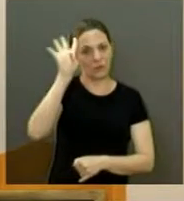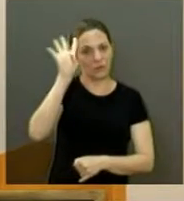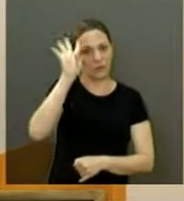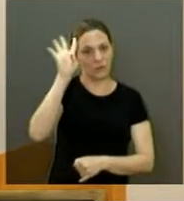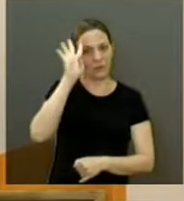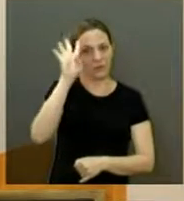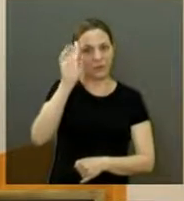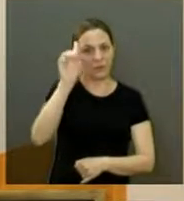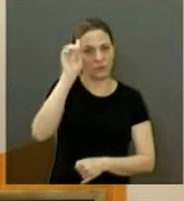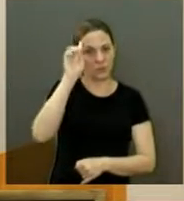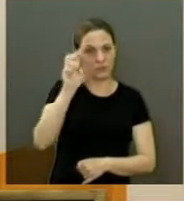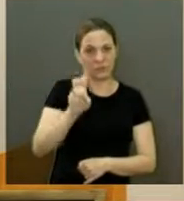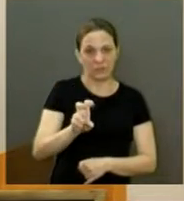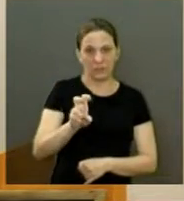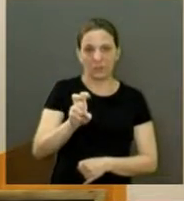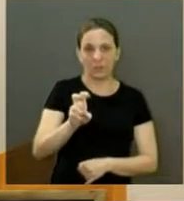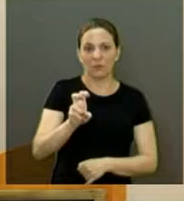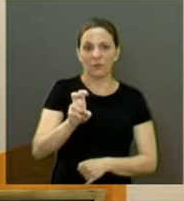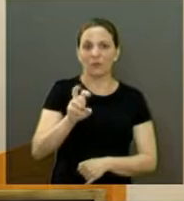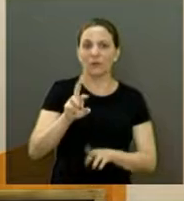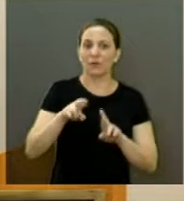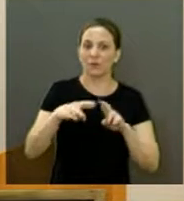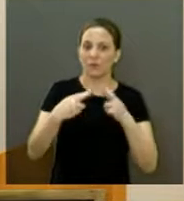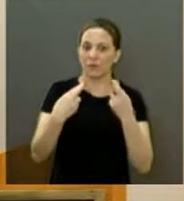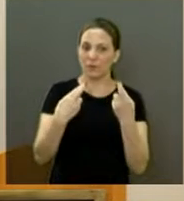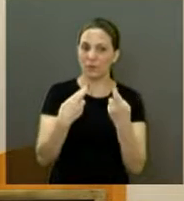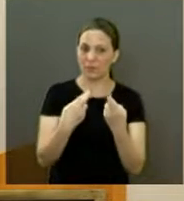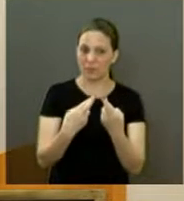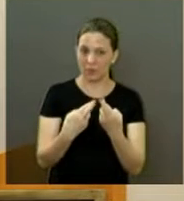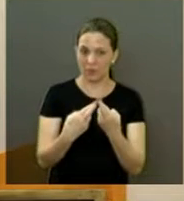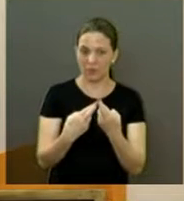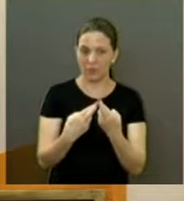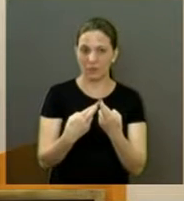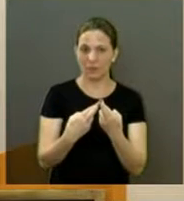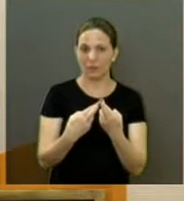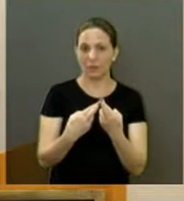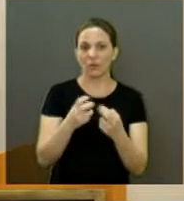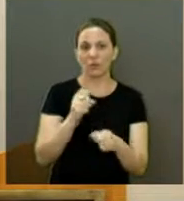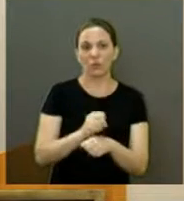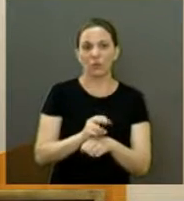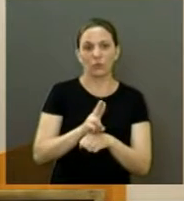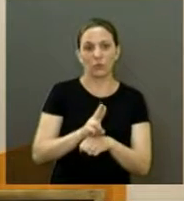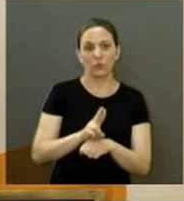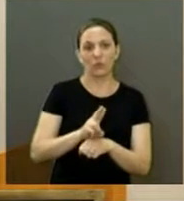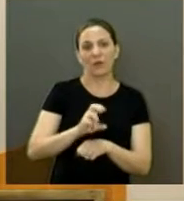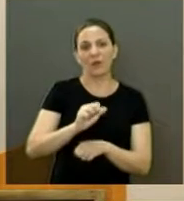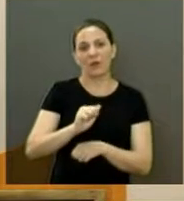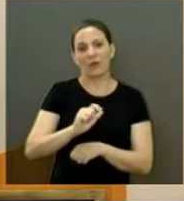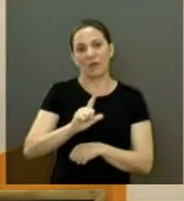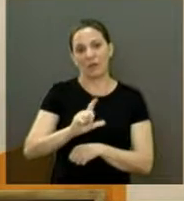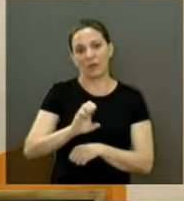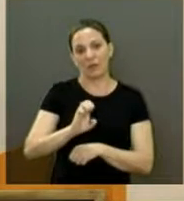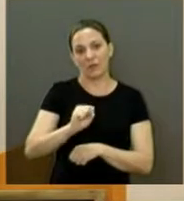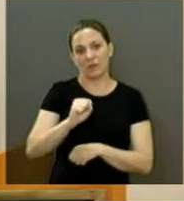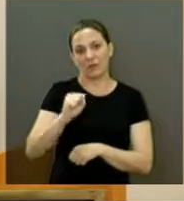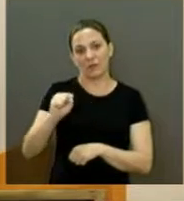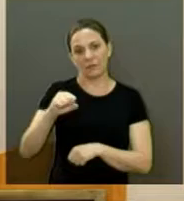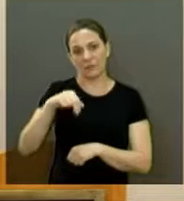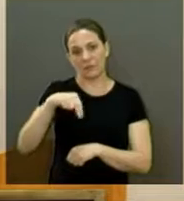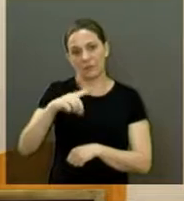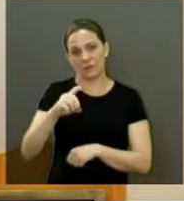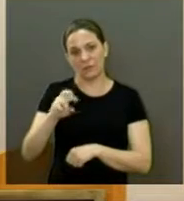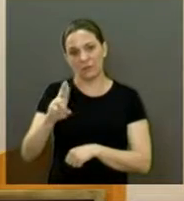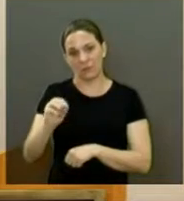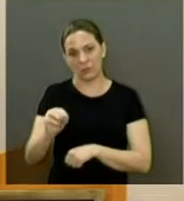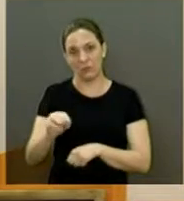dia 5 e roni me reunir com o doutor alessandro pisani e com luiz armando